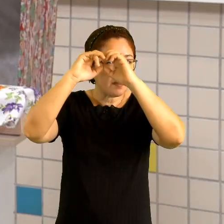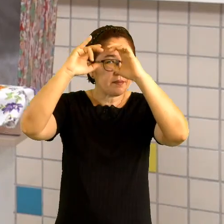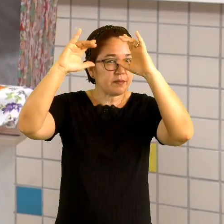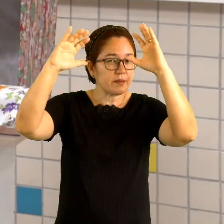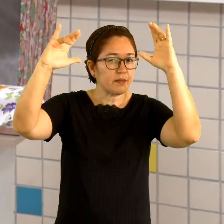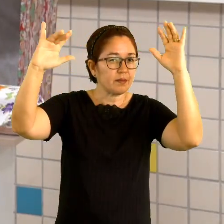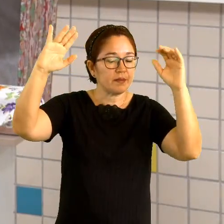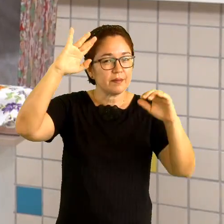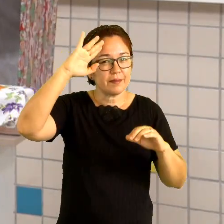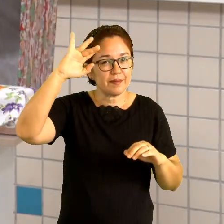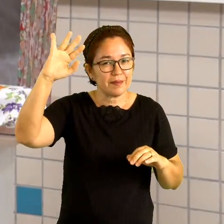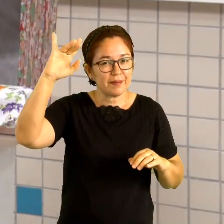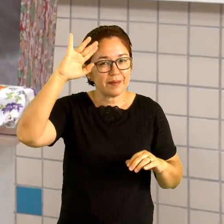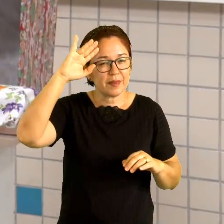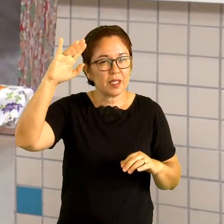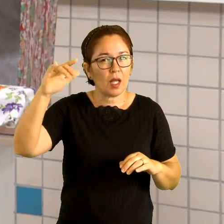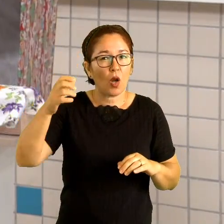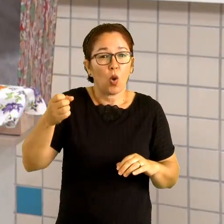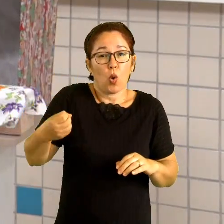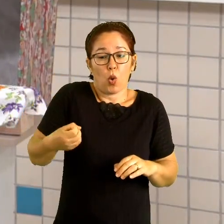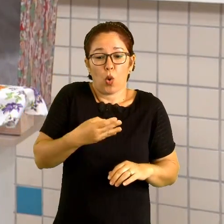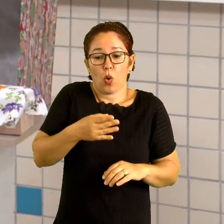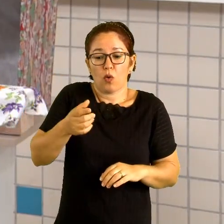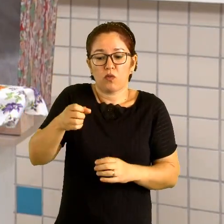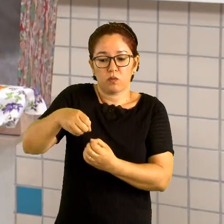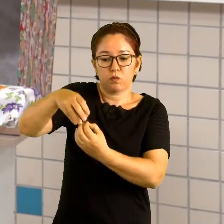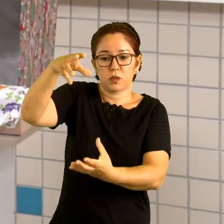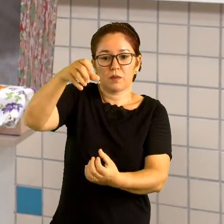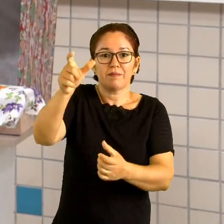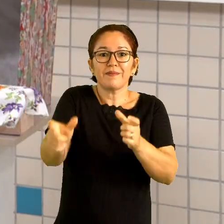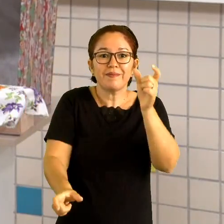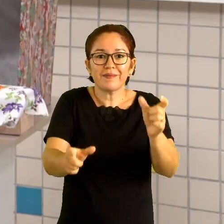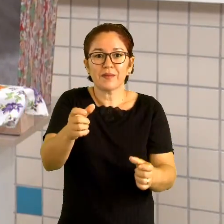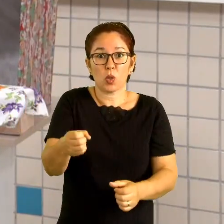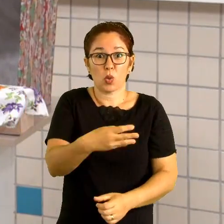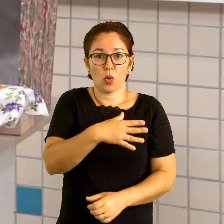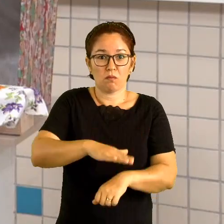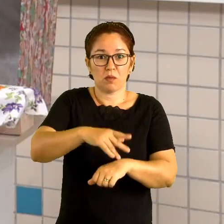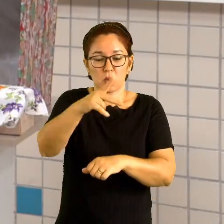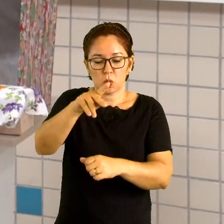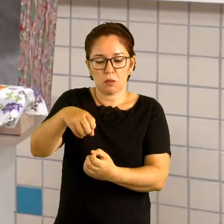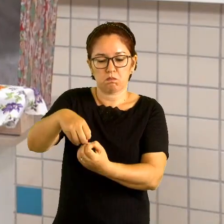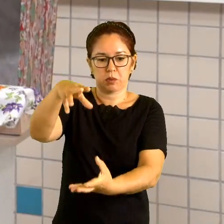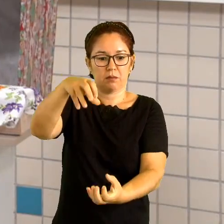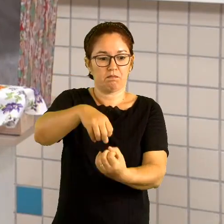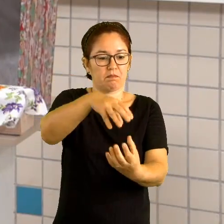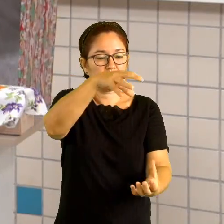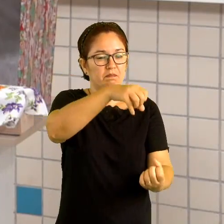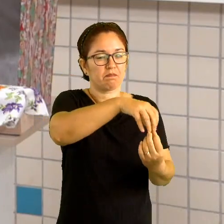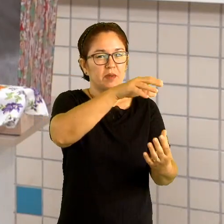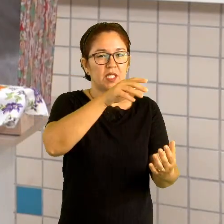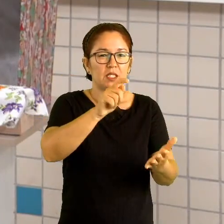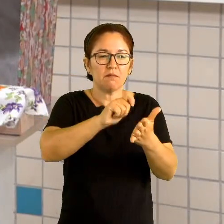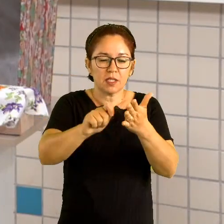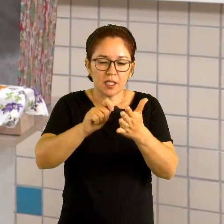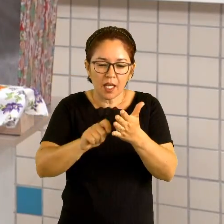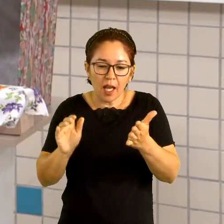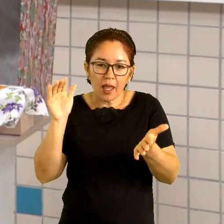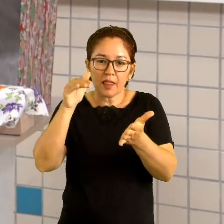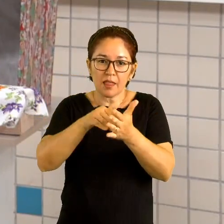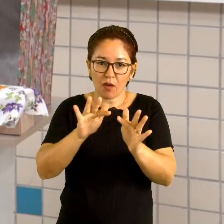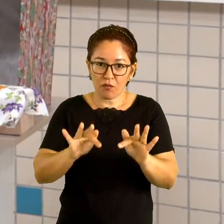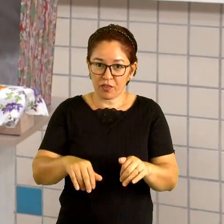e respondendo e dá um final maravilhoso para esse livro, que é O Gato Viu.